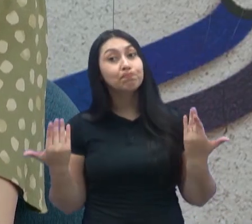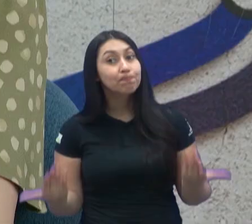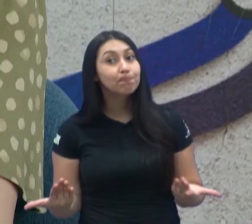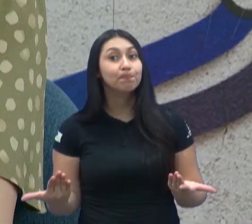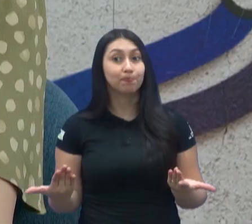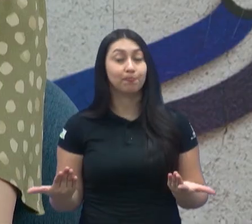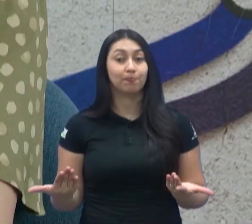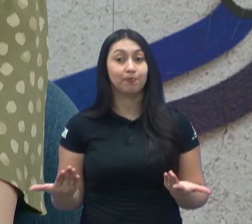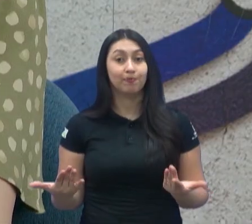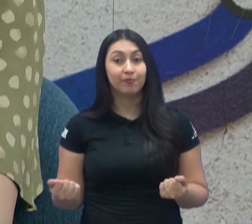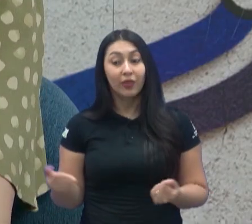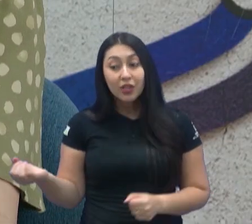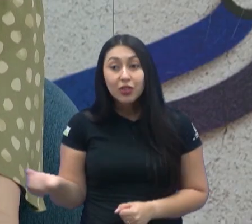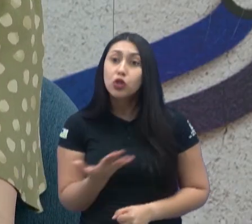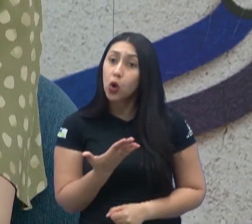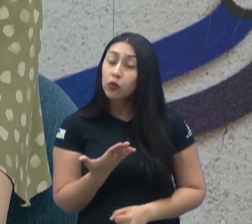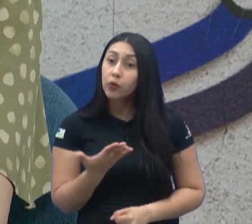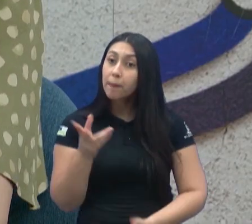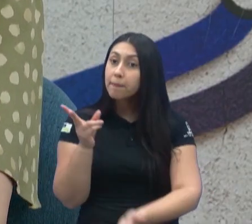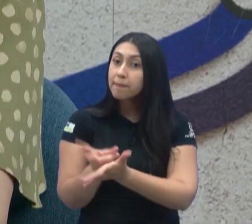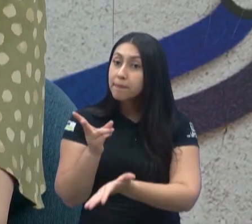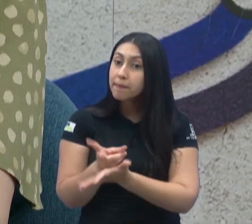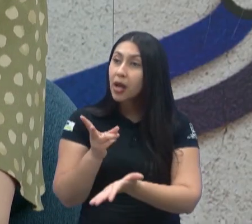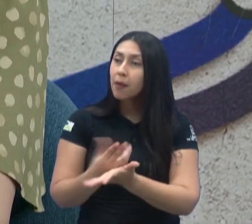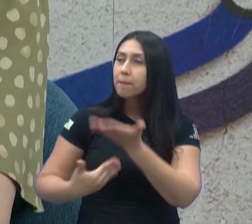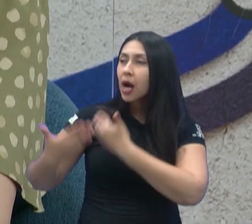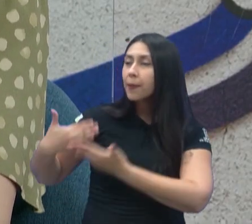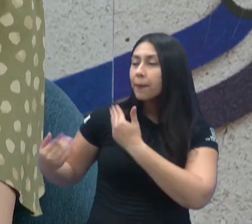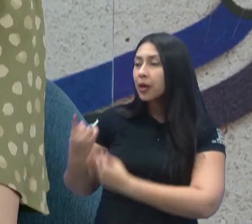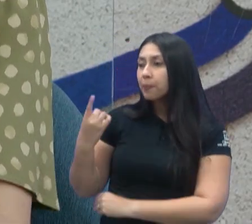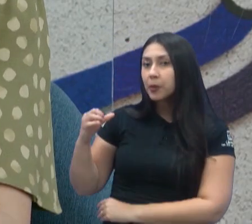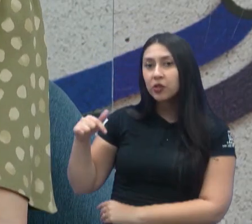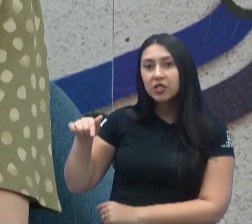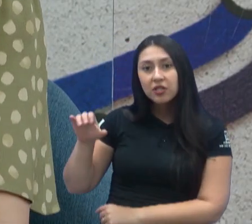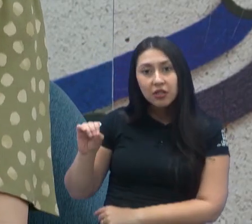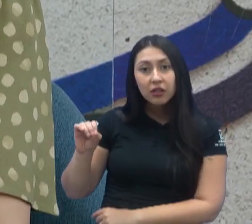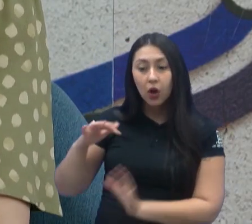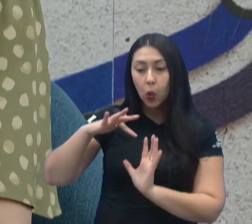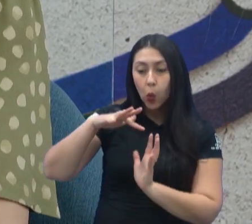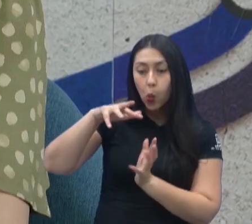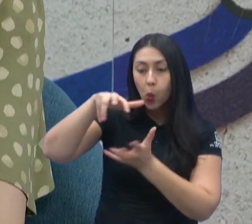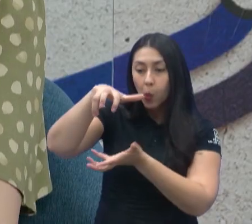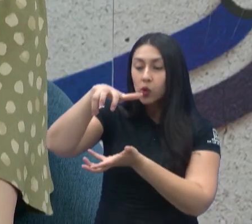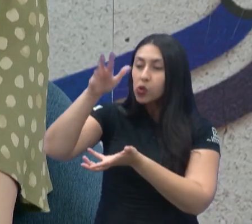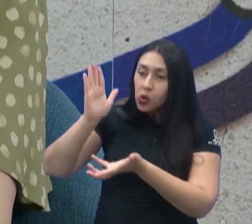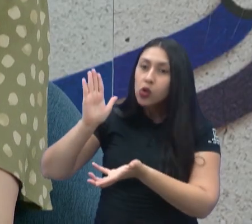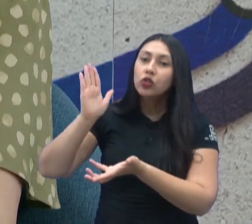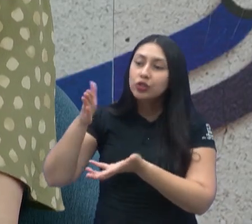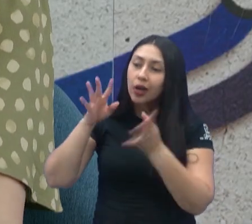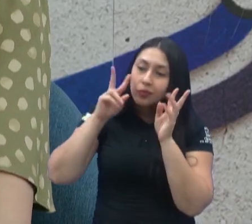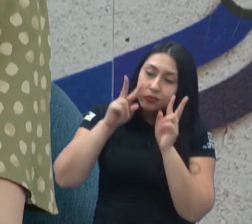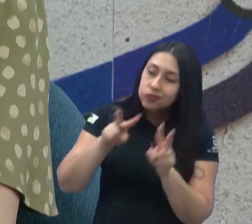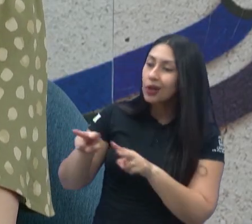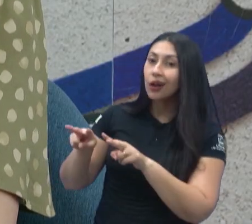fenômeno atual e novo, apesar de, desde 1970, o mundo né, estar olhando para isso,